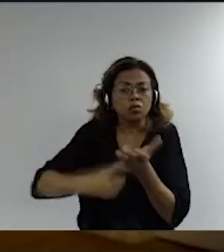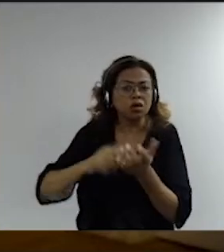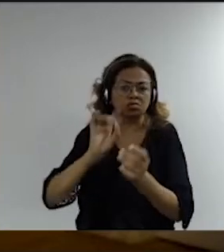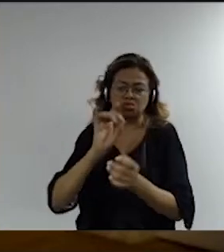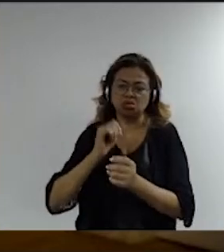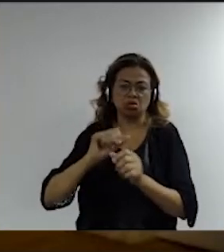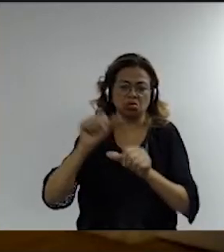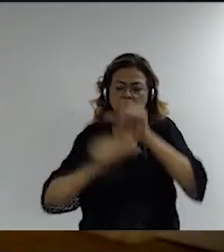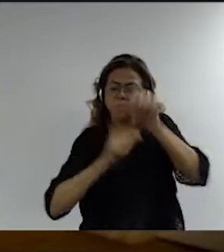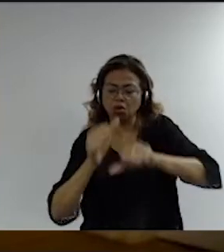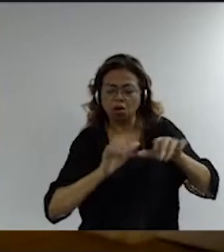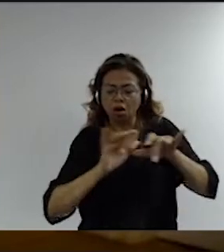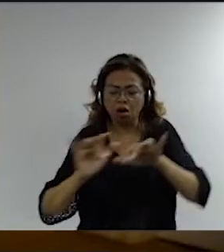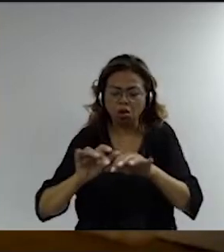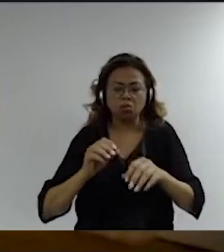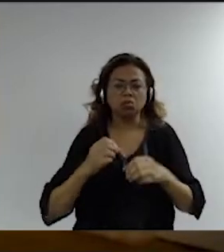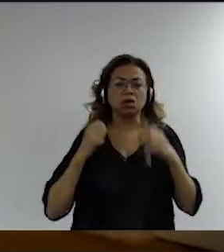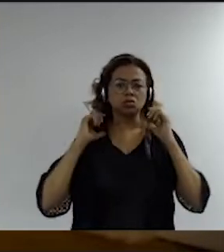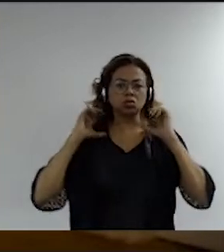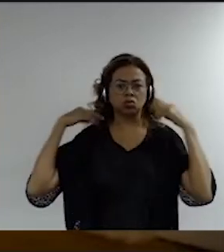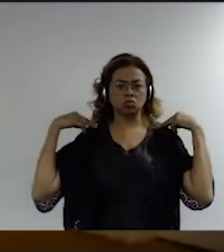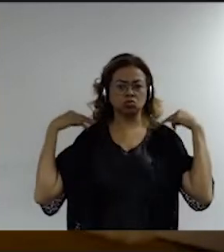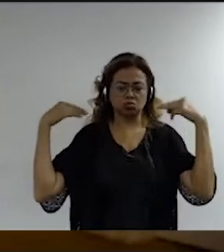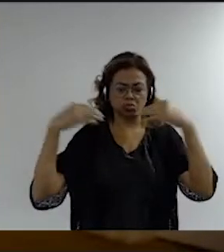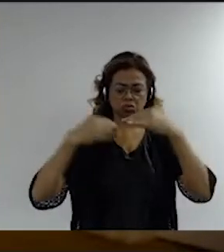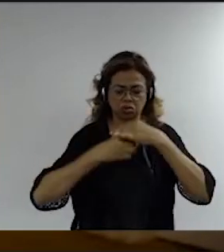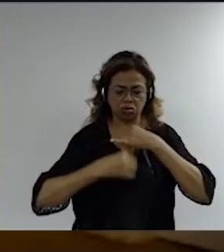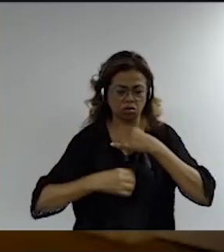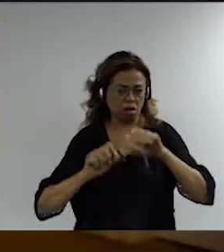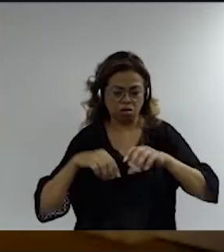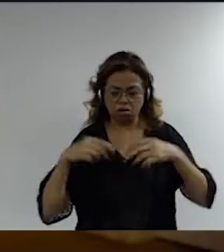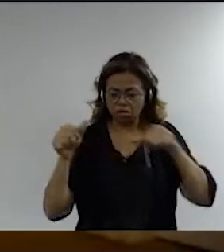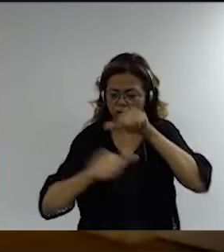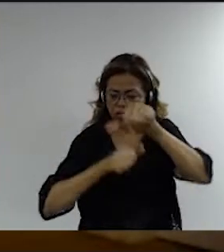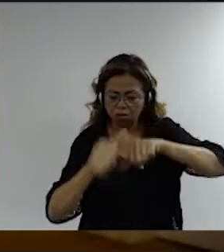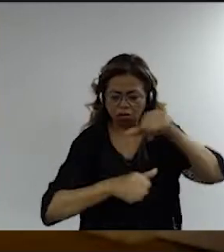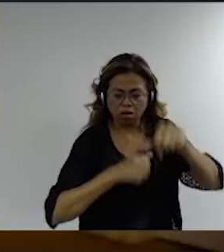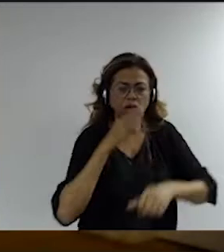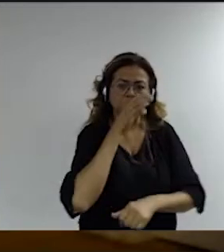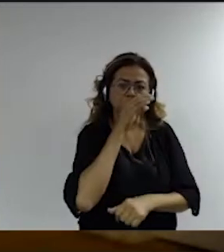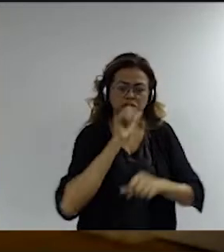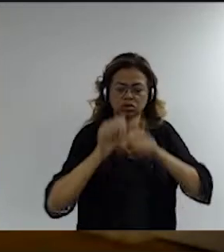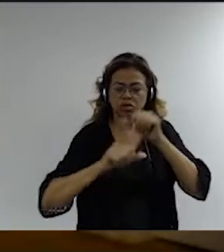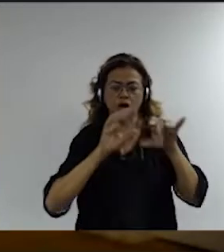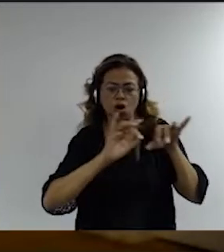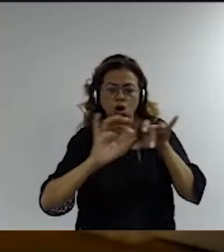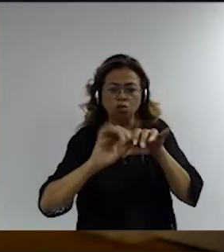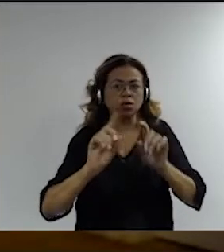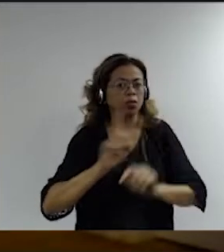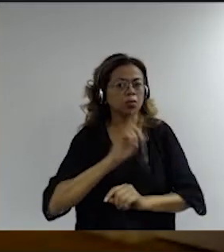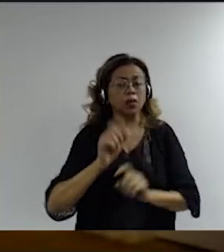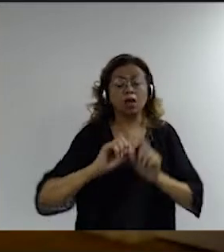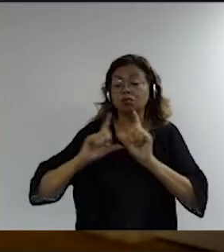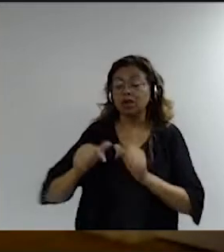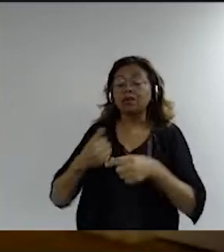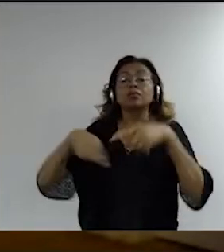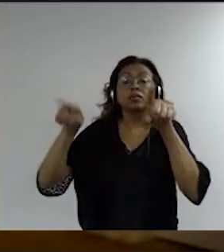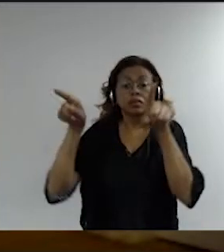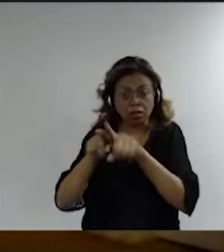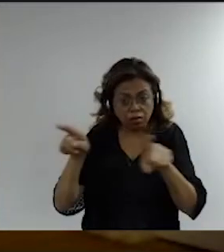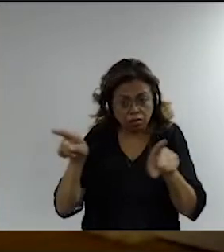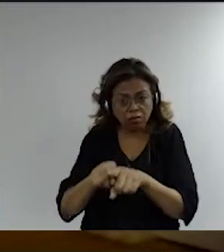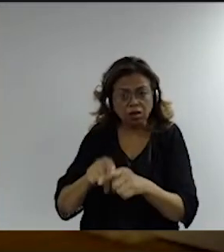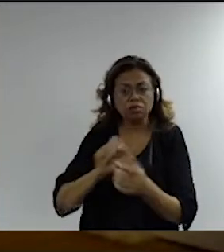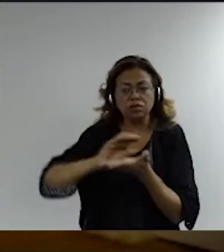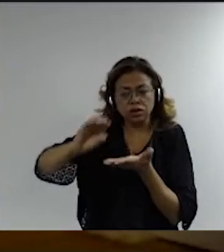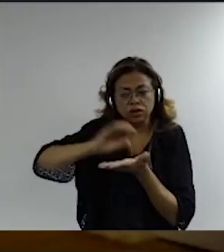trocar computador de ministro, trocar computador de funcionário. É investir em servidores, é